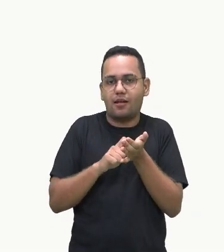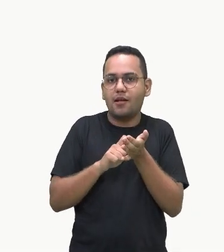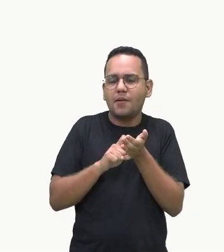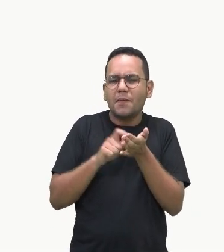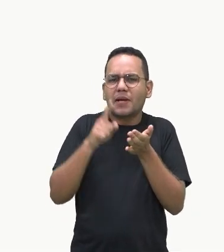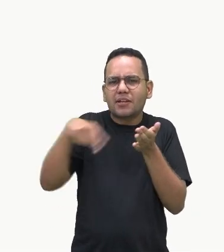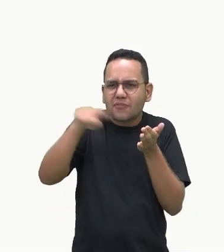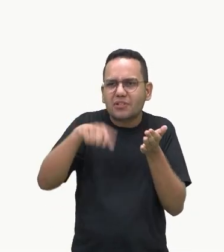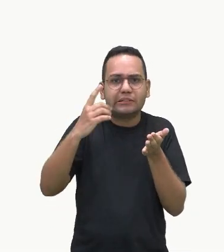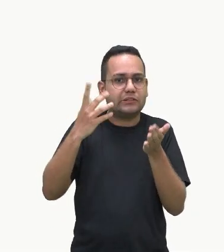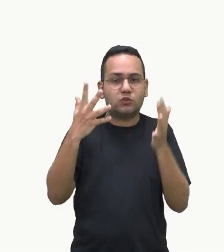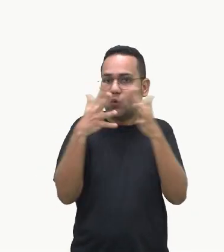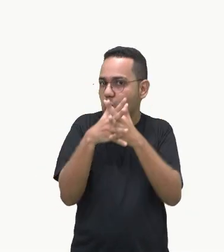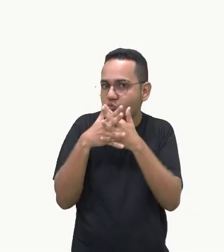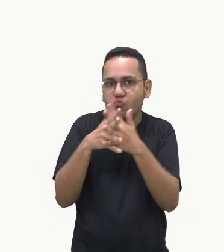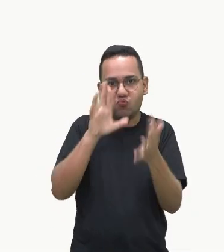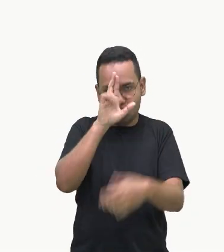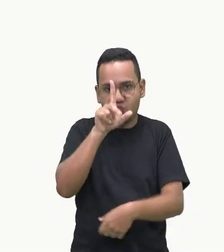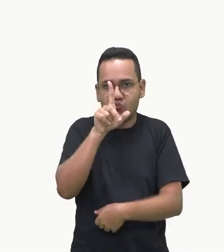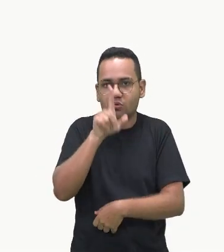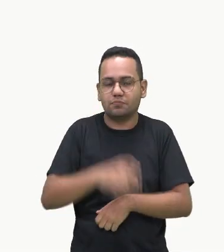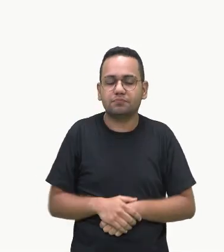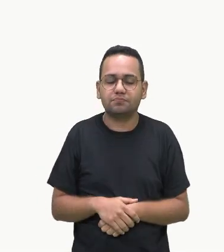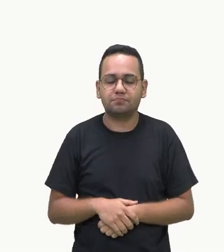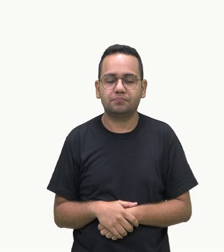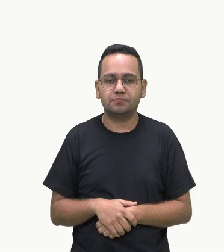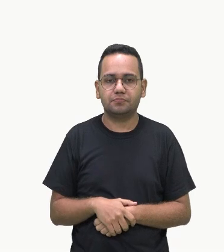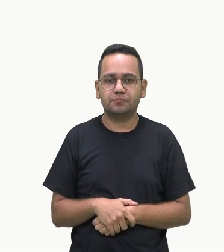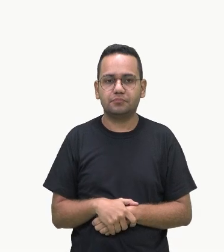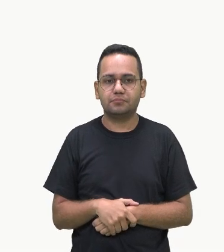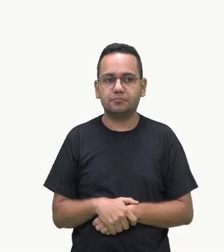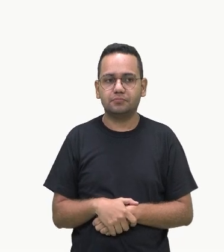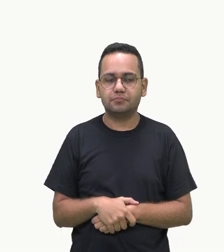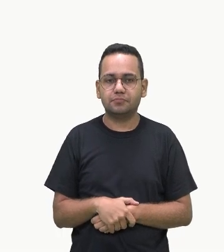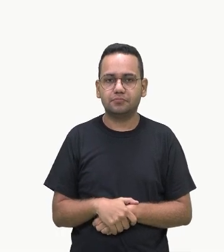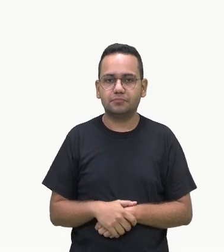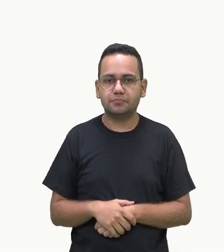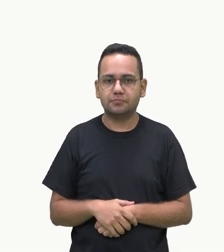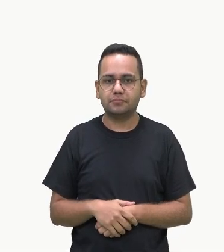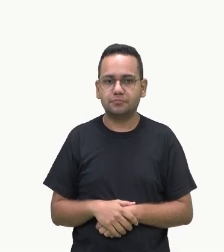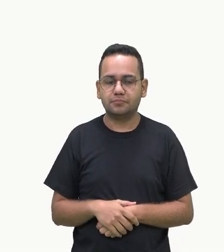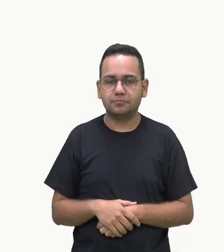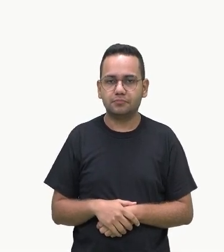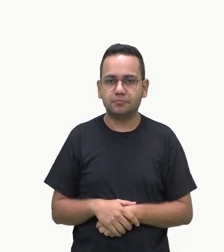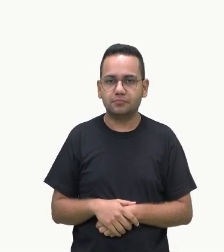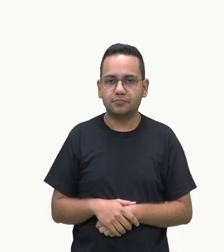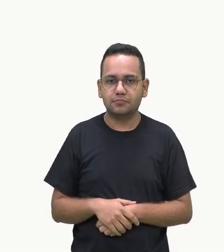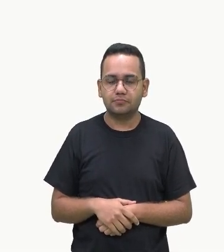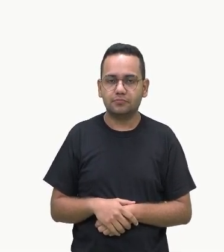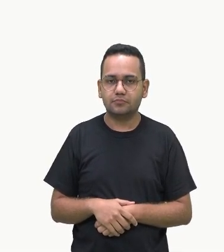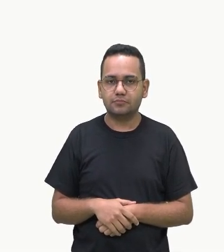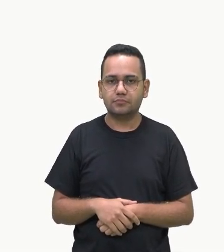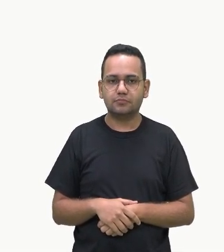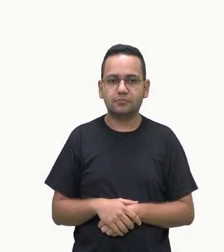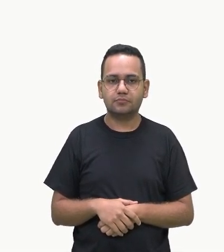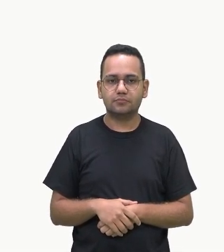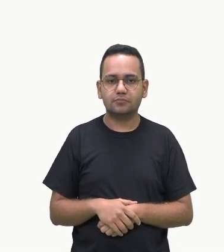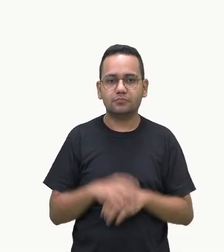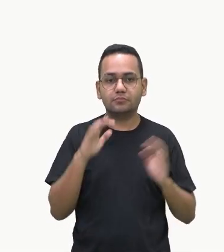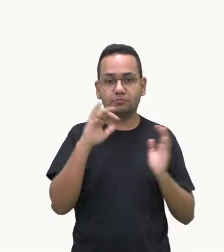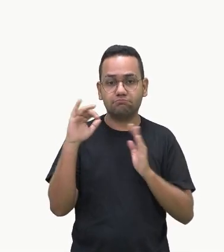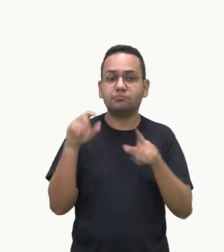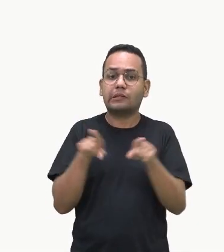venha aí se confundir. Mas os polígonos, como nós vimos, ele tem como elementos